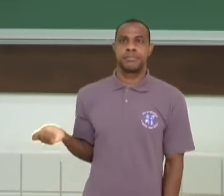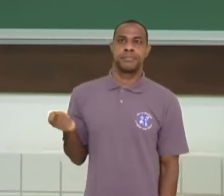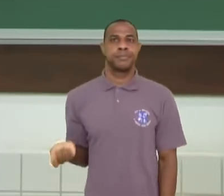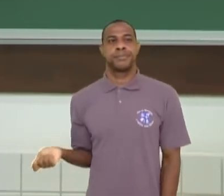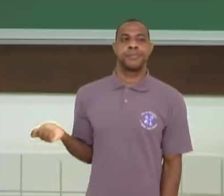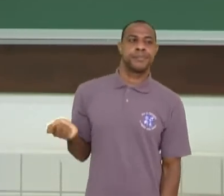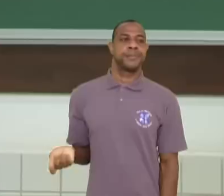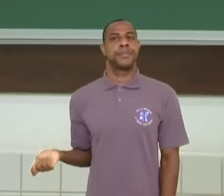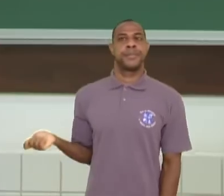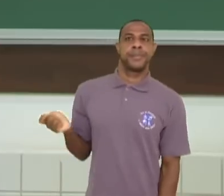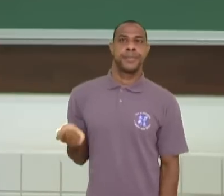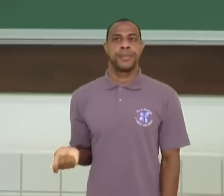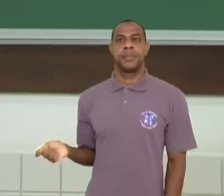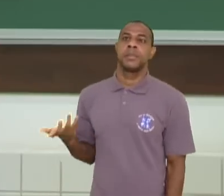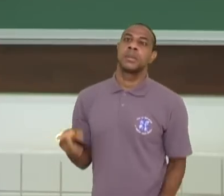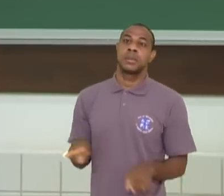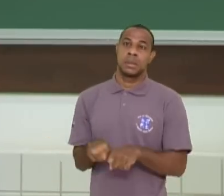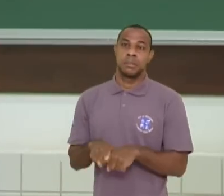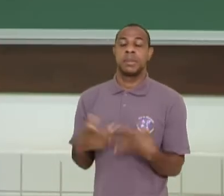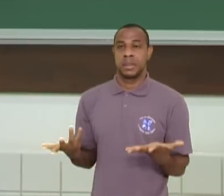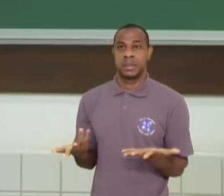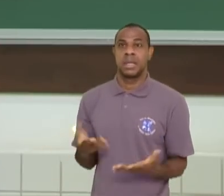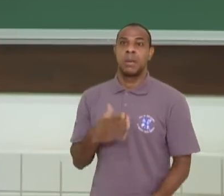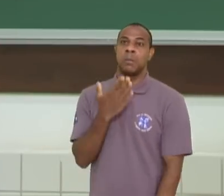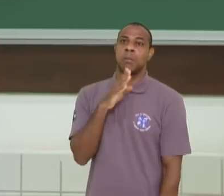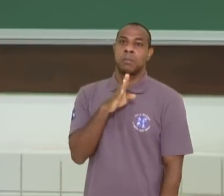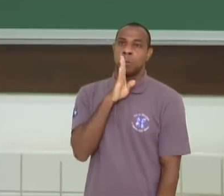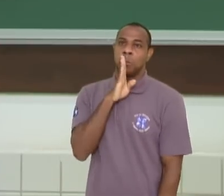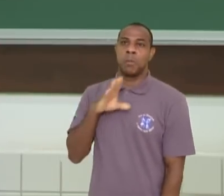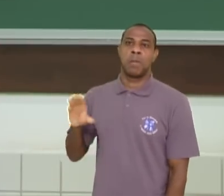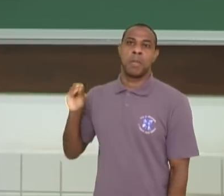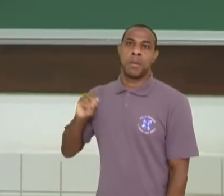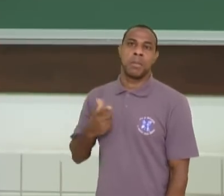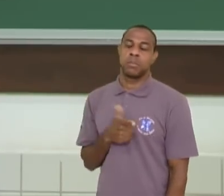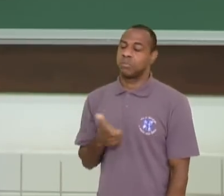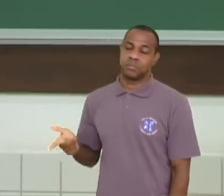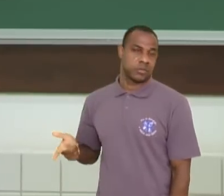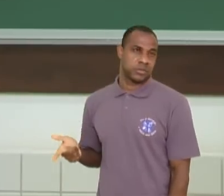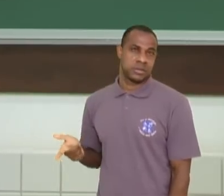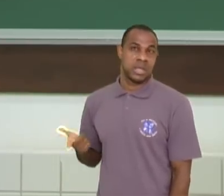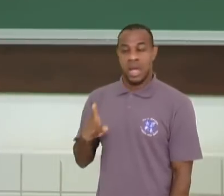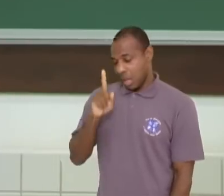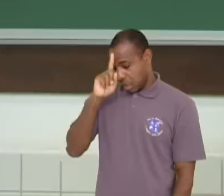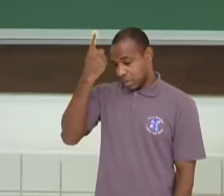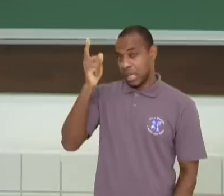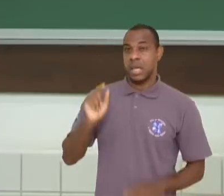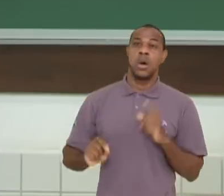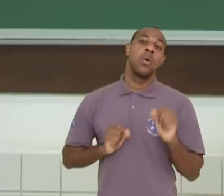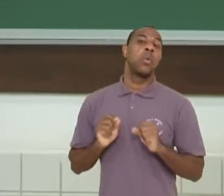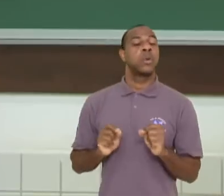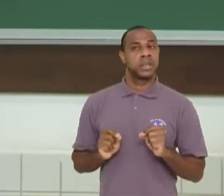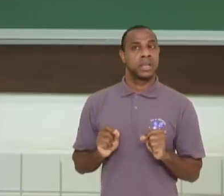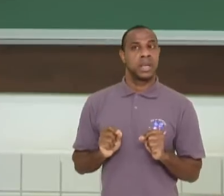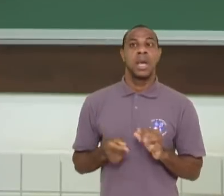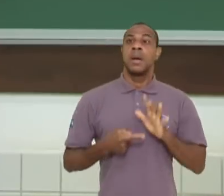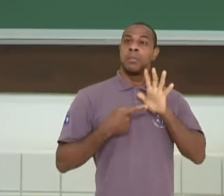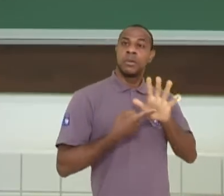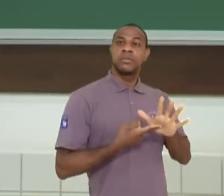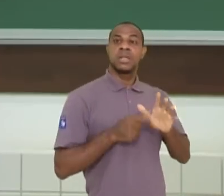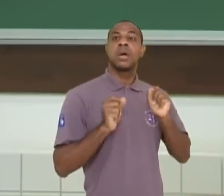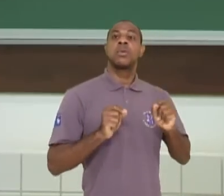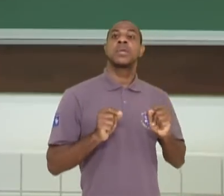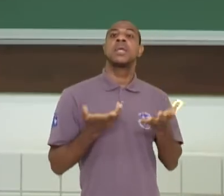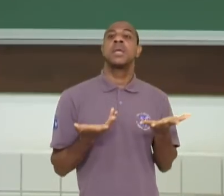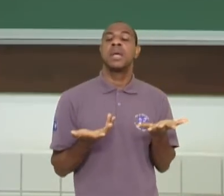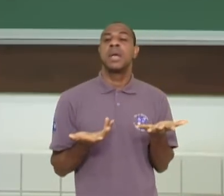os filmes dele eram todos filmes mudos, né? Então, a ideia é o quê? A ideia dele era o quê? Repassar aquelas situações dos